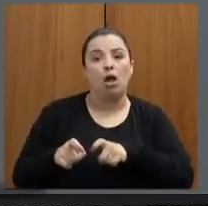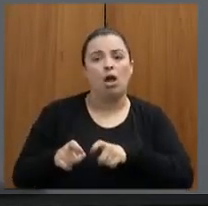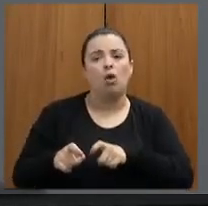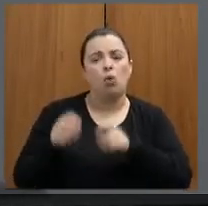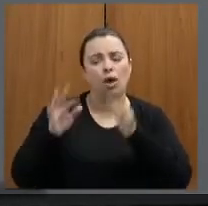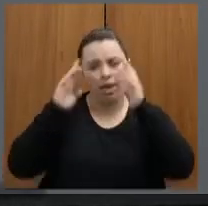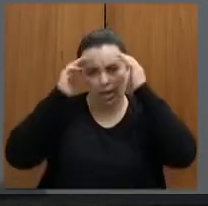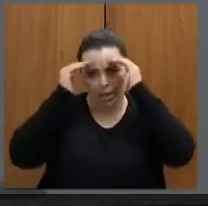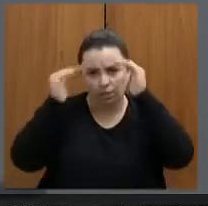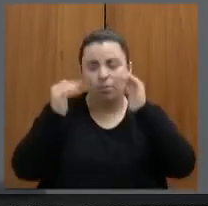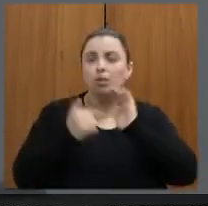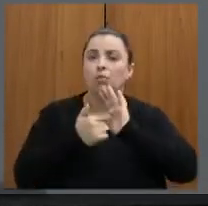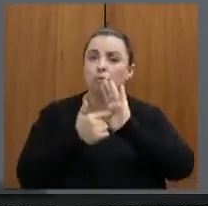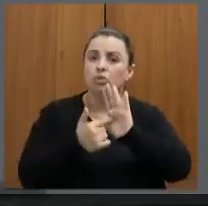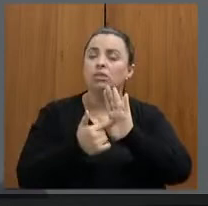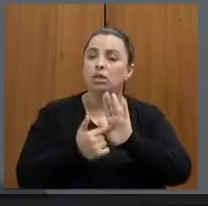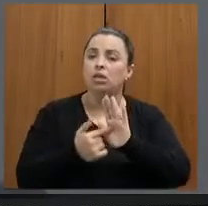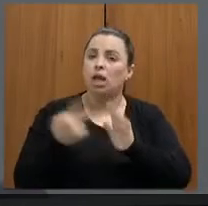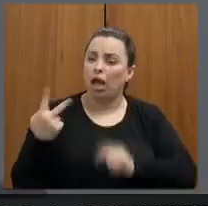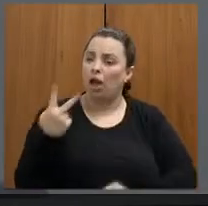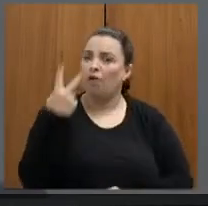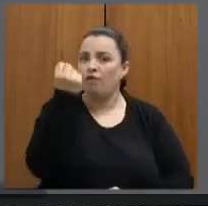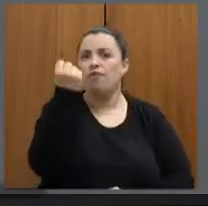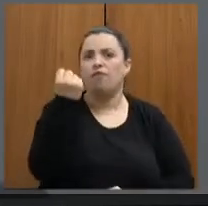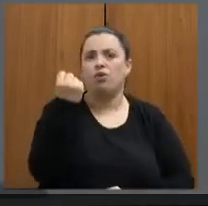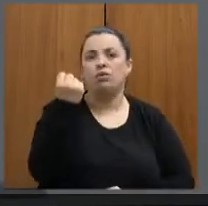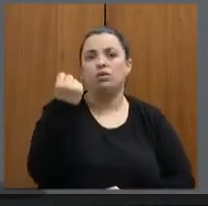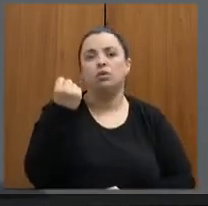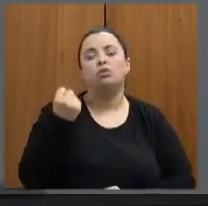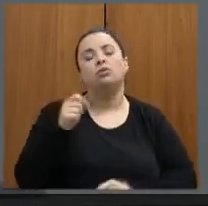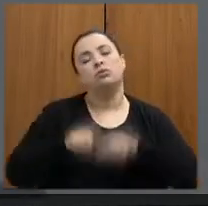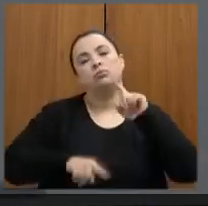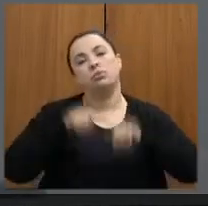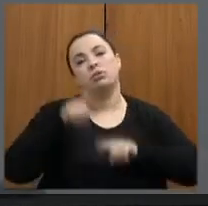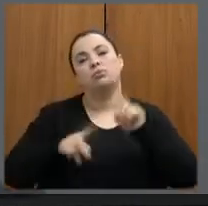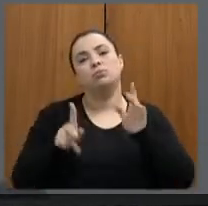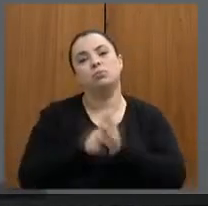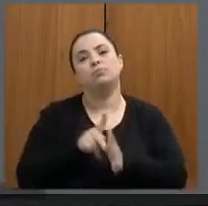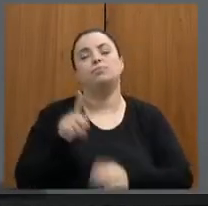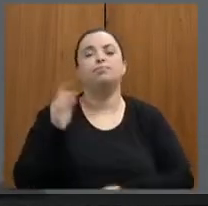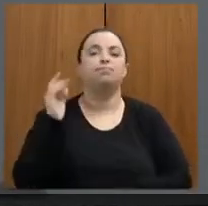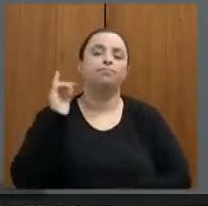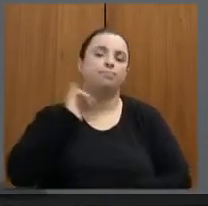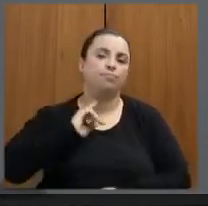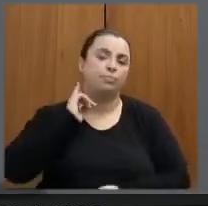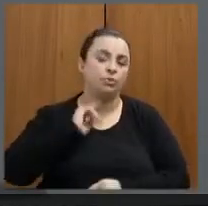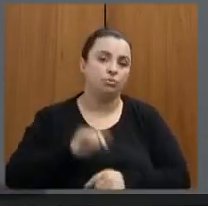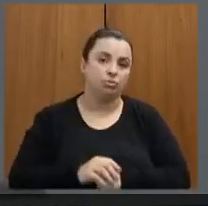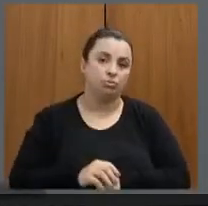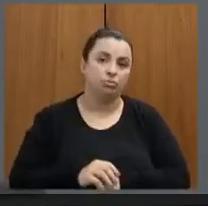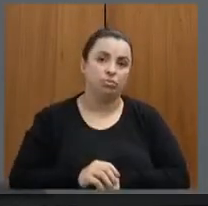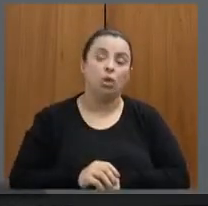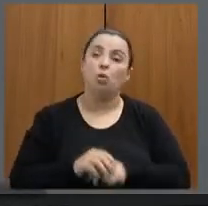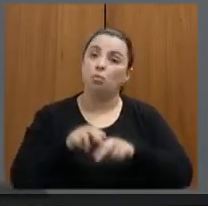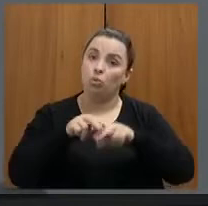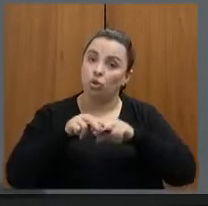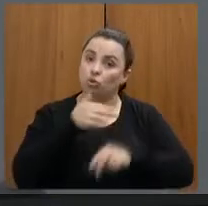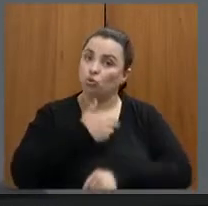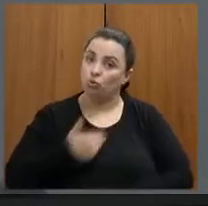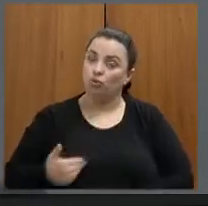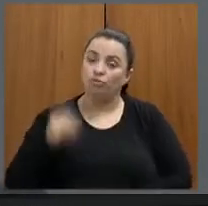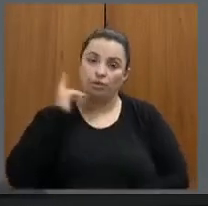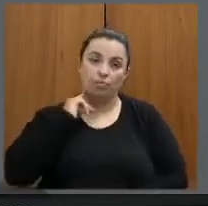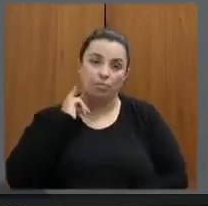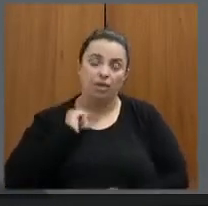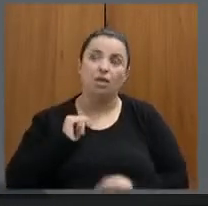produtos que a gente tem aqui no nosso estado que é de corrente né de toda essa atenção que o governo de minas que a seapa e